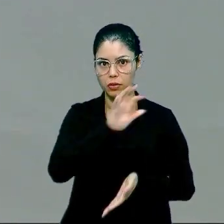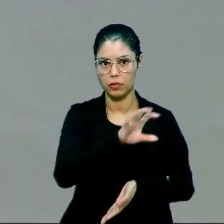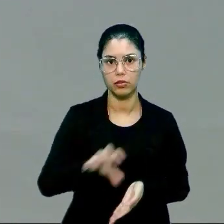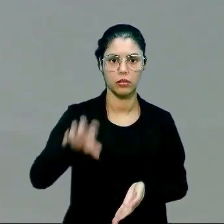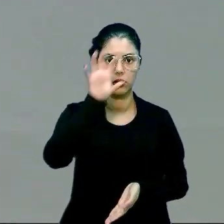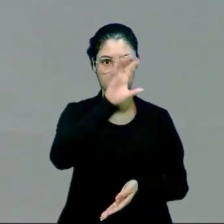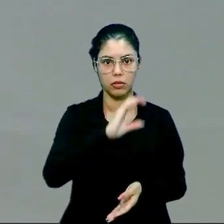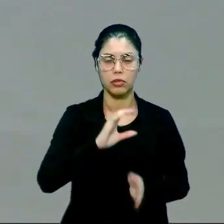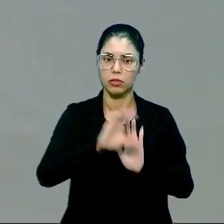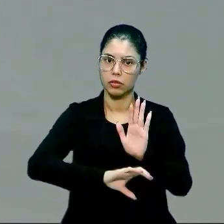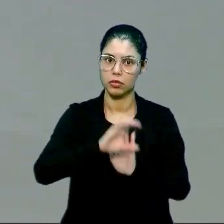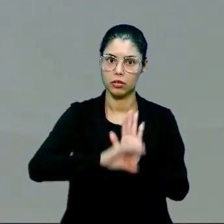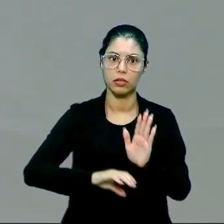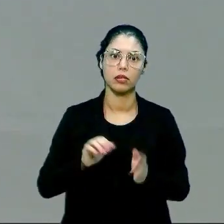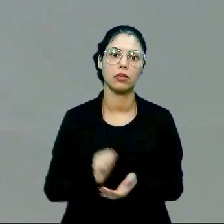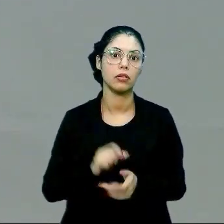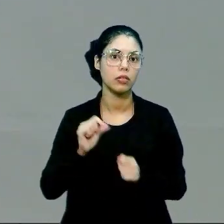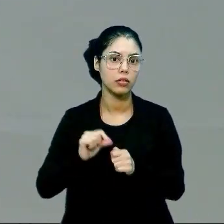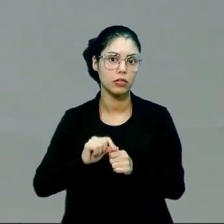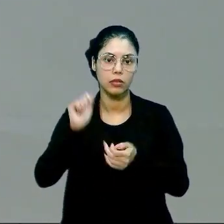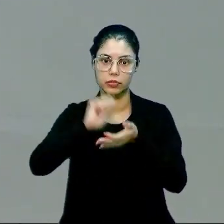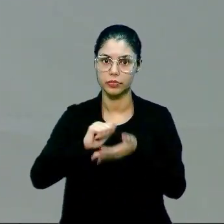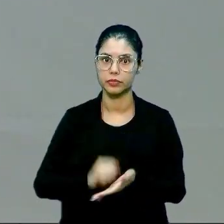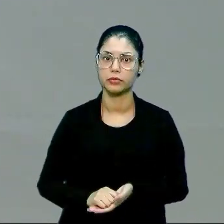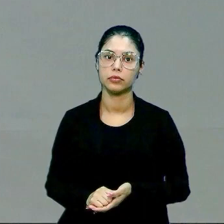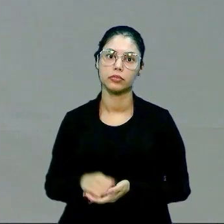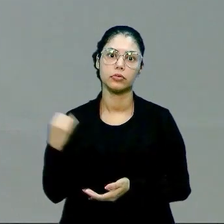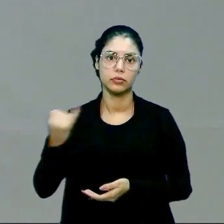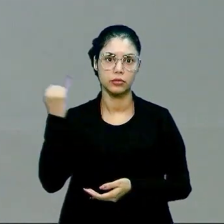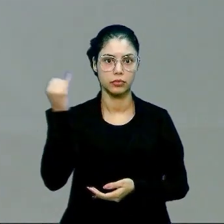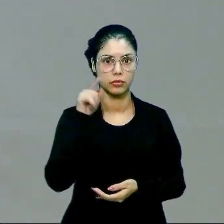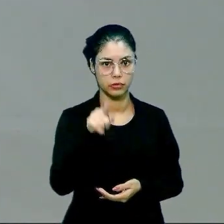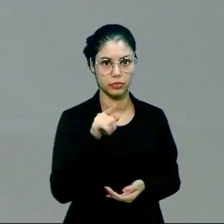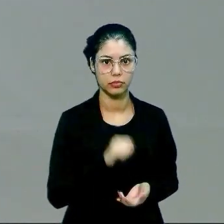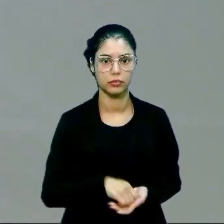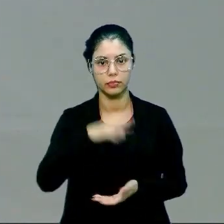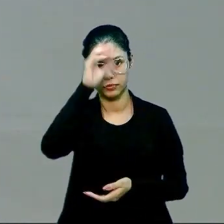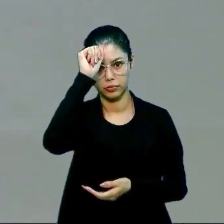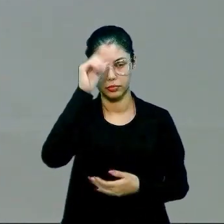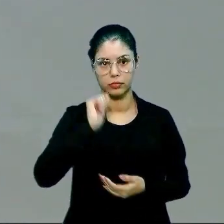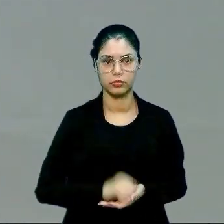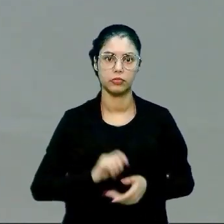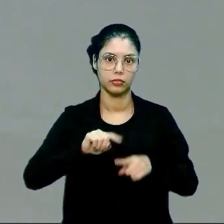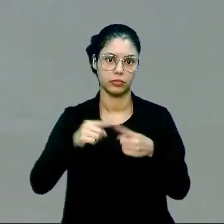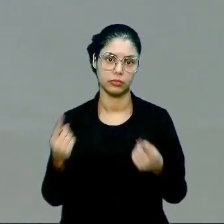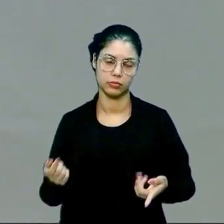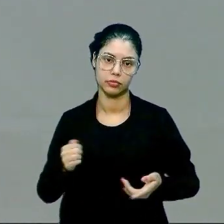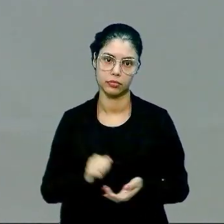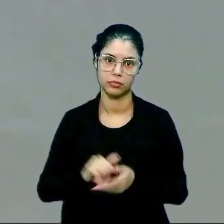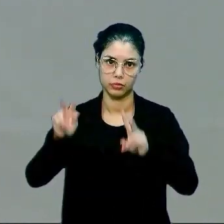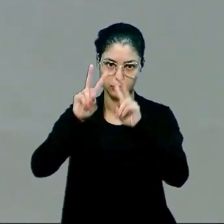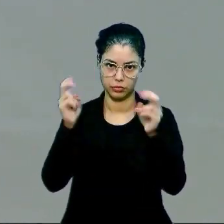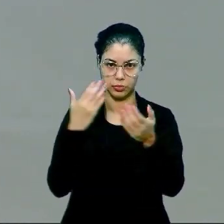mapas conceituais, mapas mentais, vai rabiscando mesmo. O importante é que você aprenda